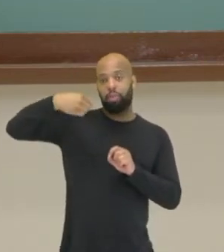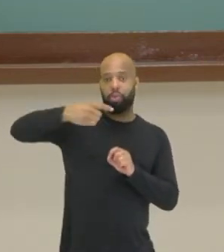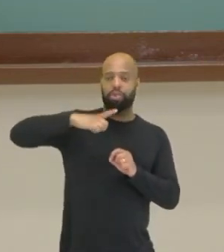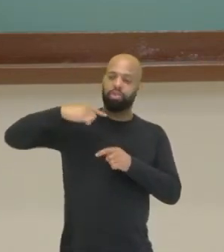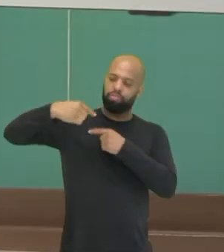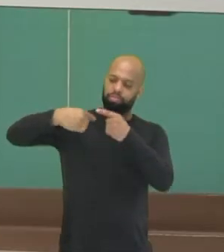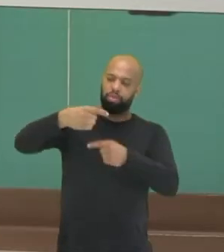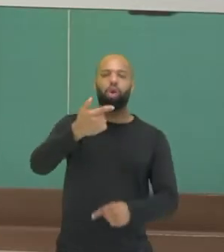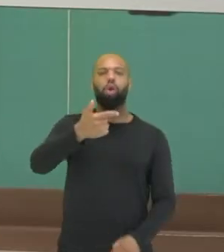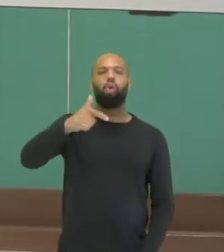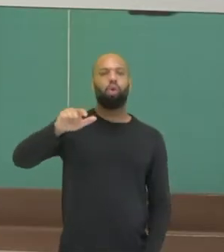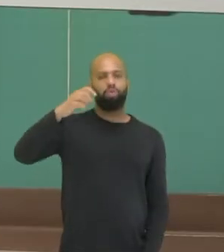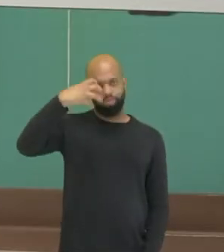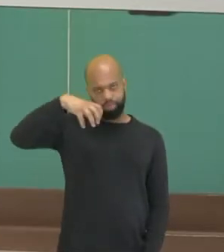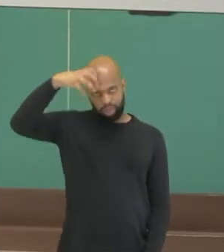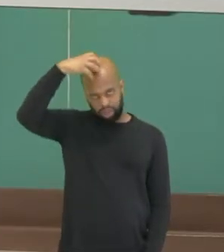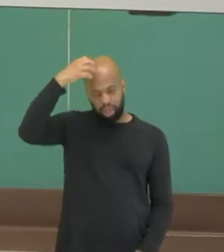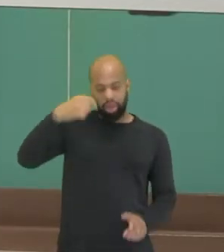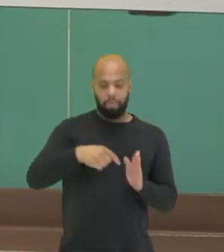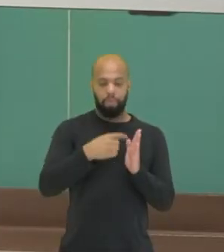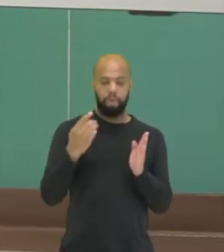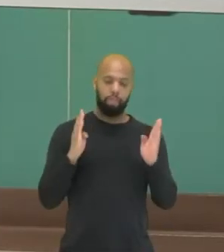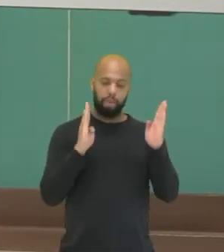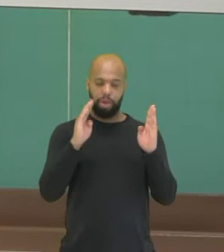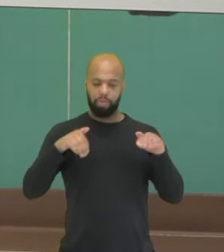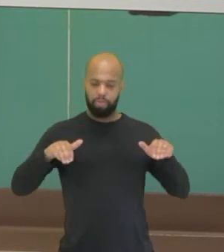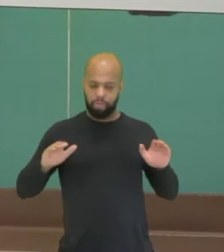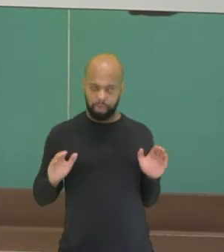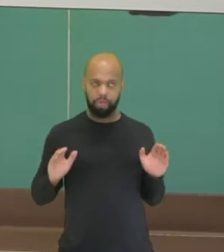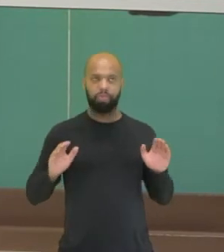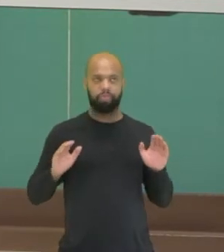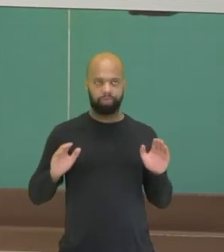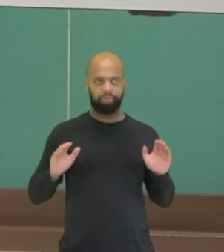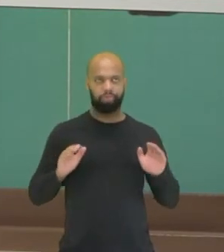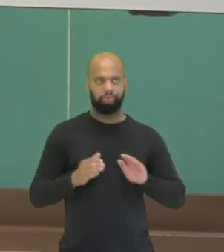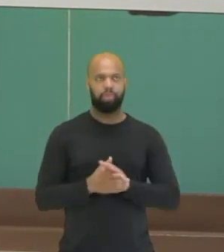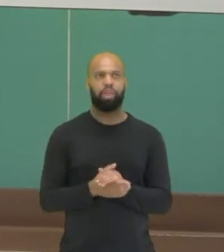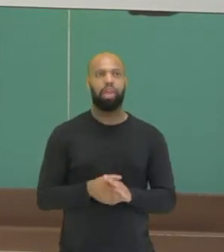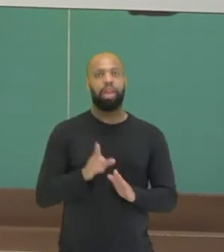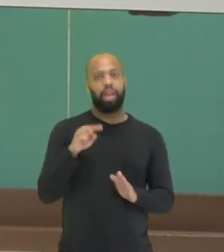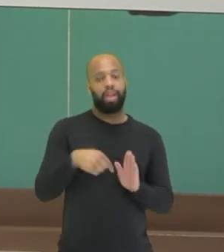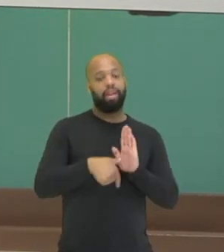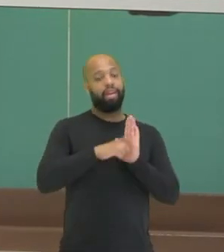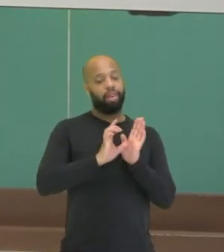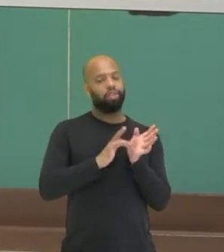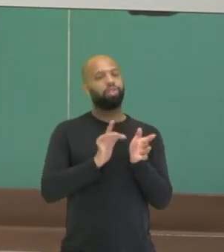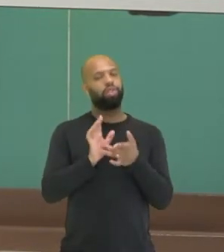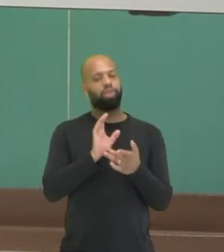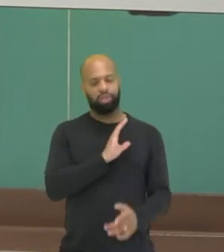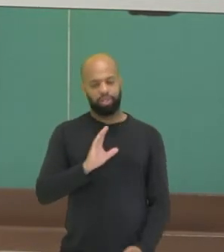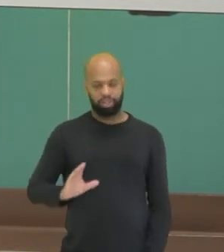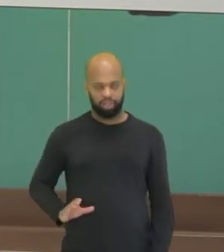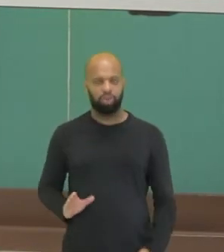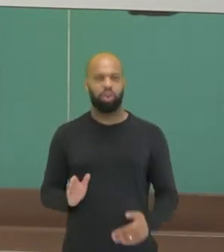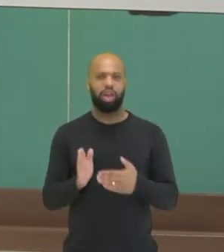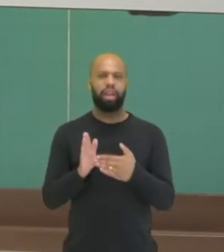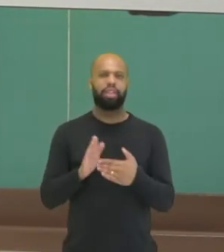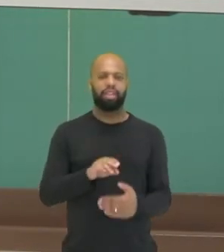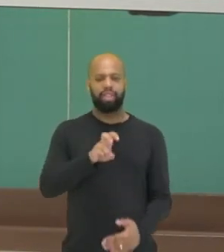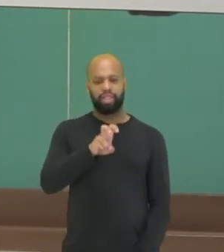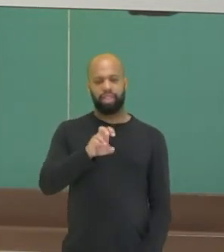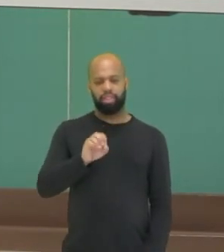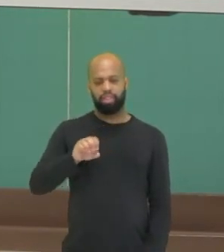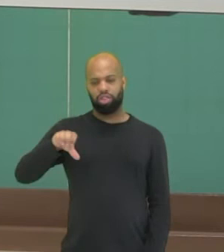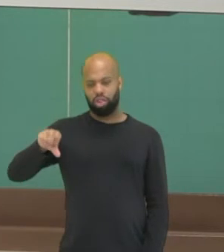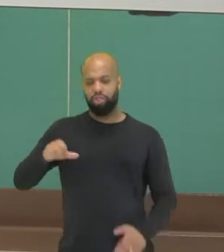seria o primeiro período da monarquia, né? 753, essa data lendária, antes de Cristo, até 509 antes